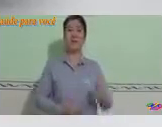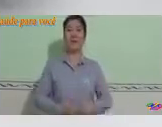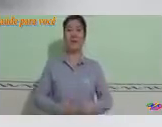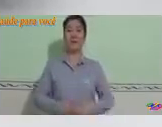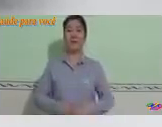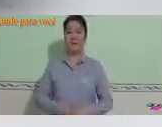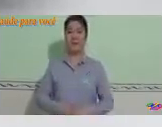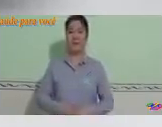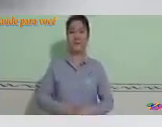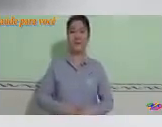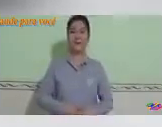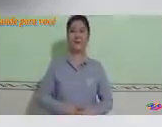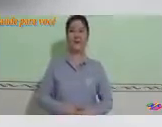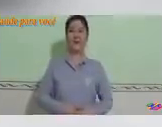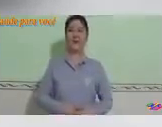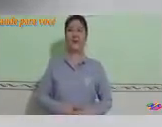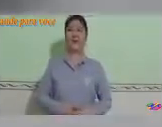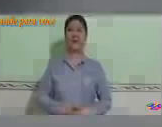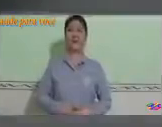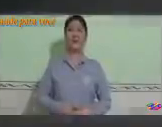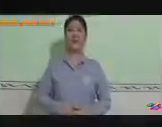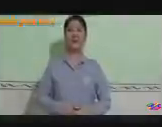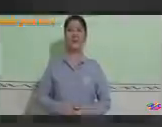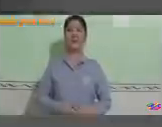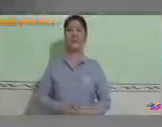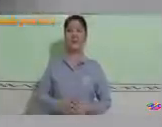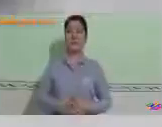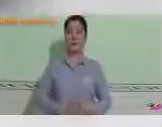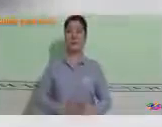COMUMQULSNATIOSEMMAISDE 2 palavras, formando uma frase, limitam